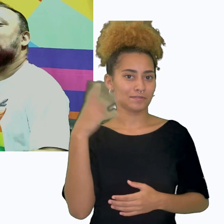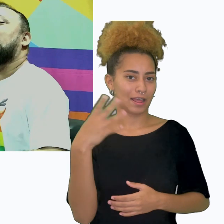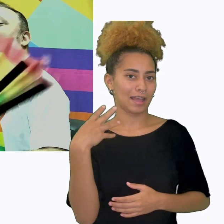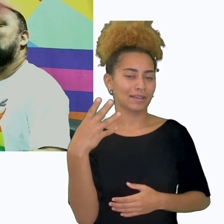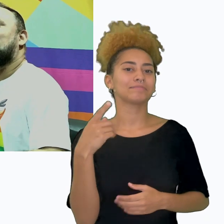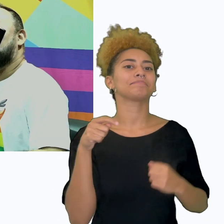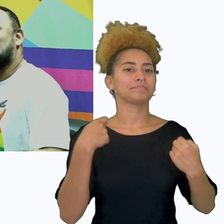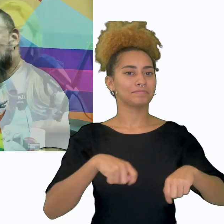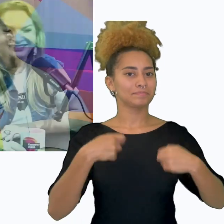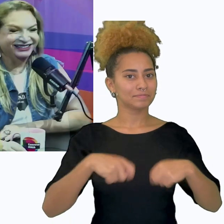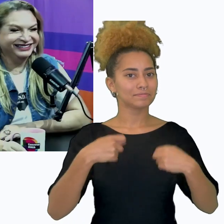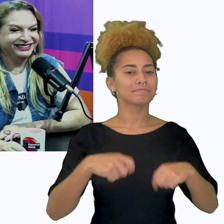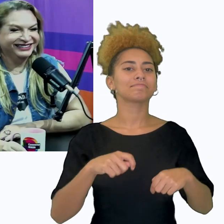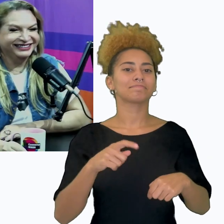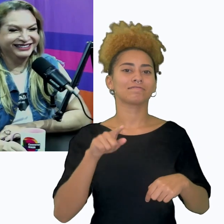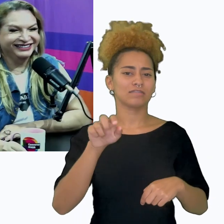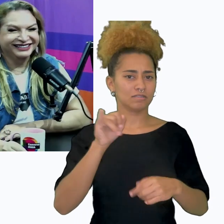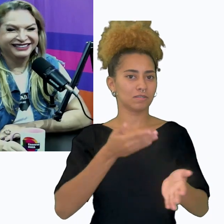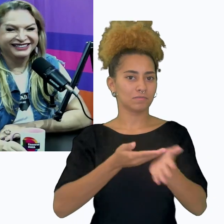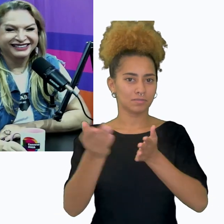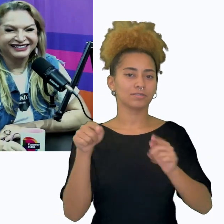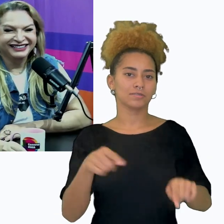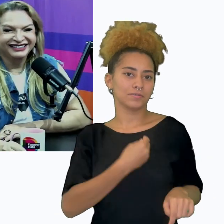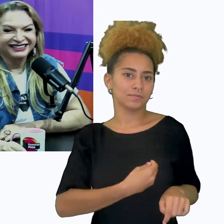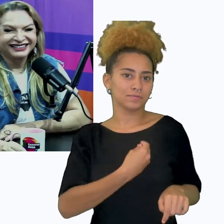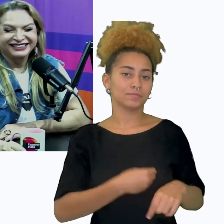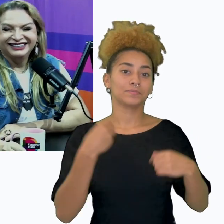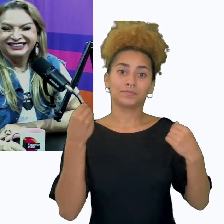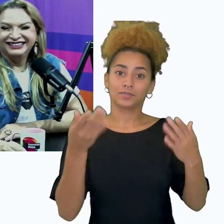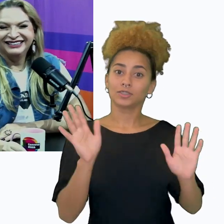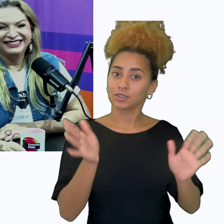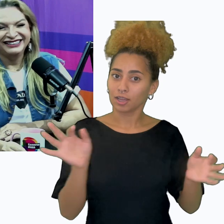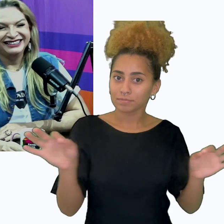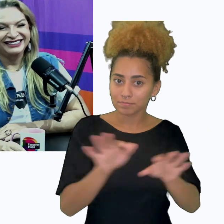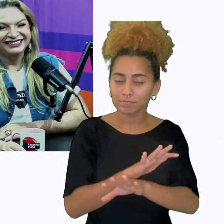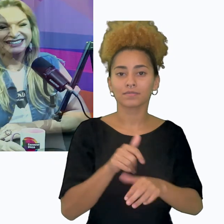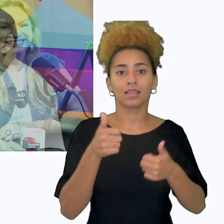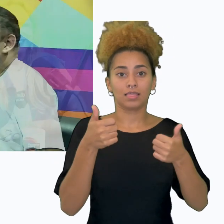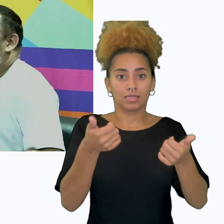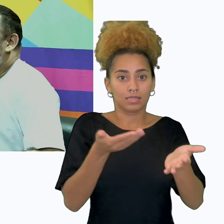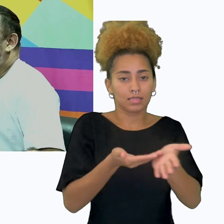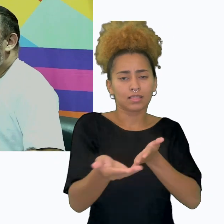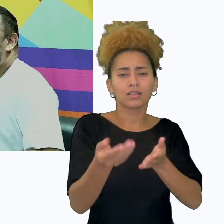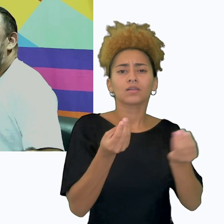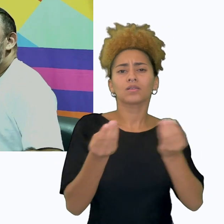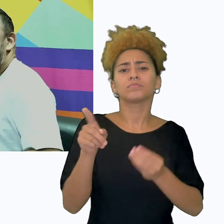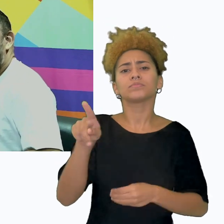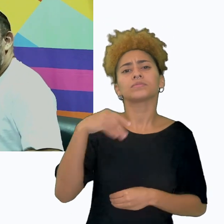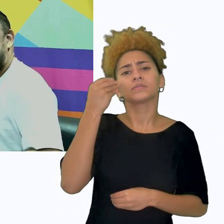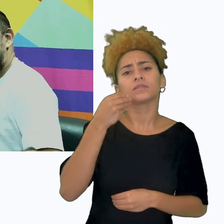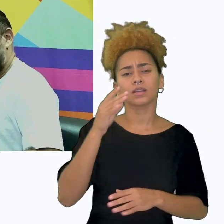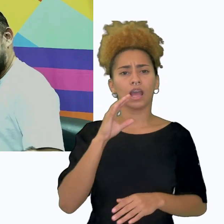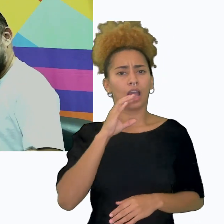3. Vrá, tem que ter um vrá, se pra começar eu tô aqui, né? Então pronto. Dito isso, a gente pergunta, como